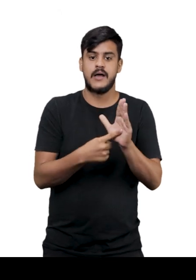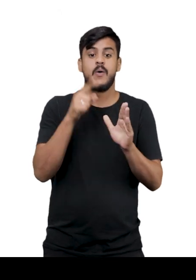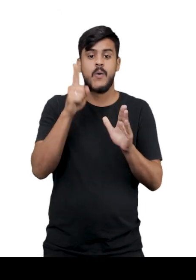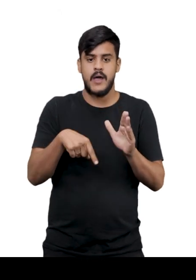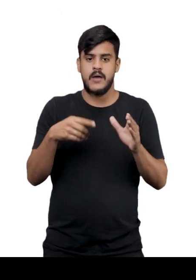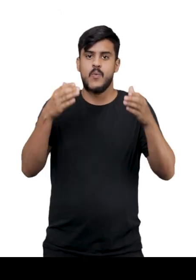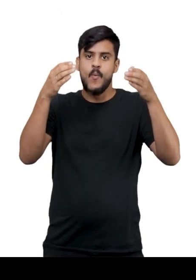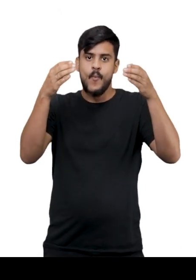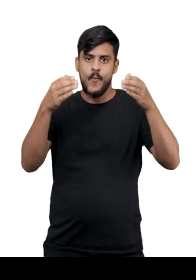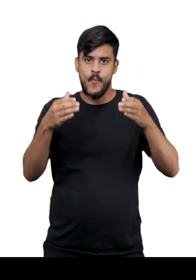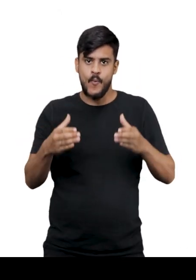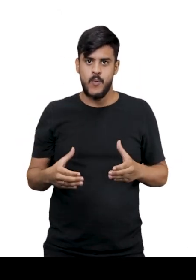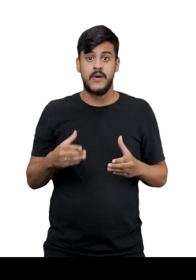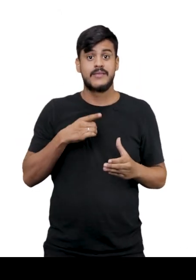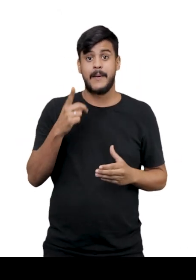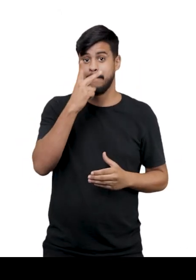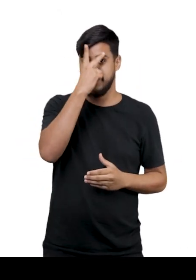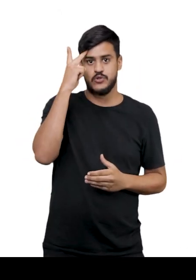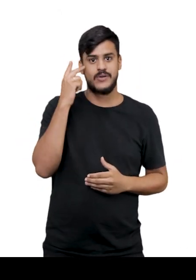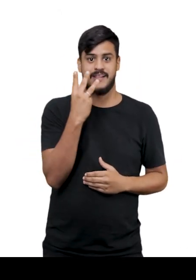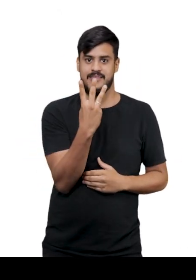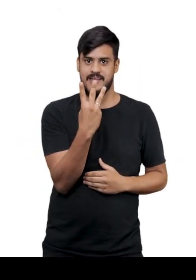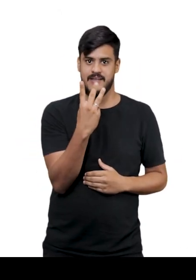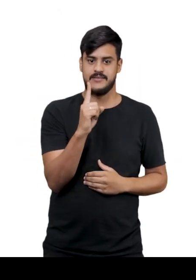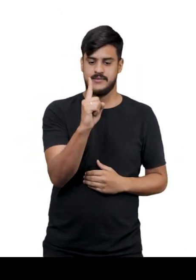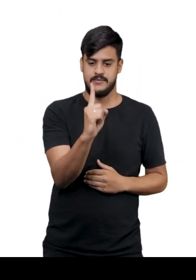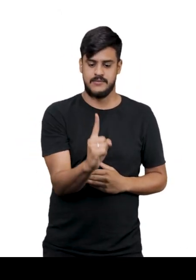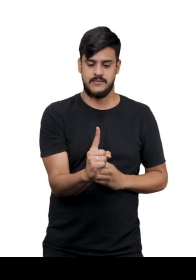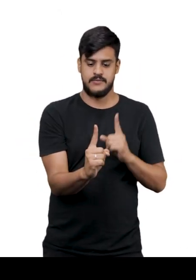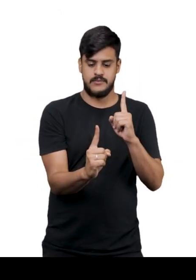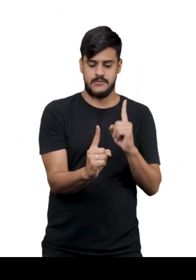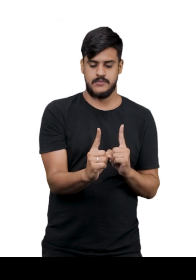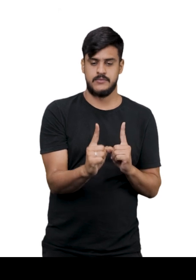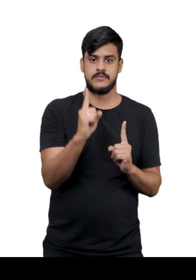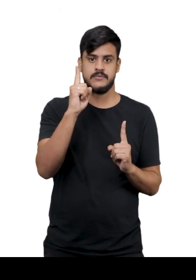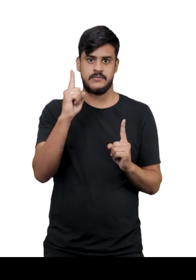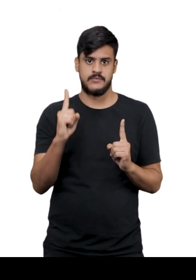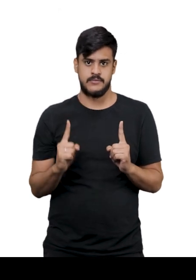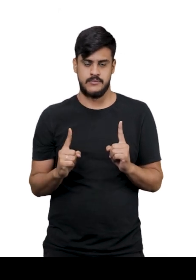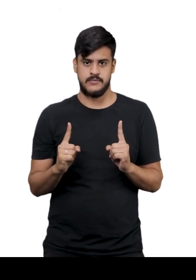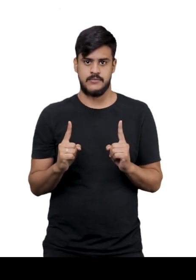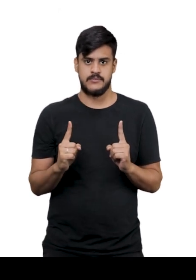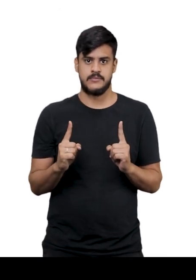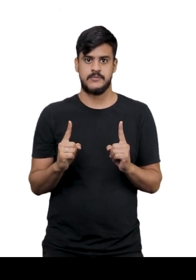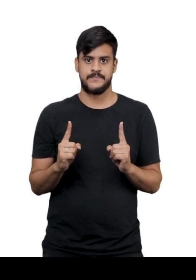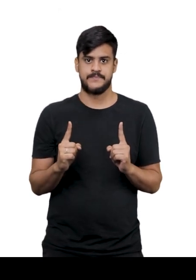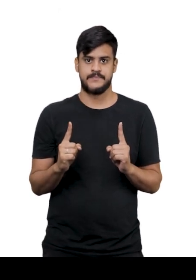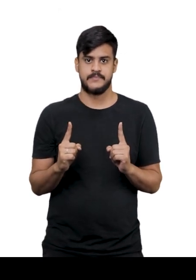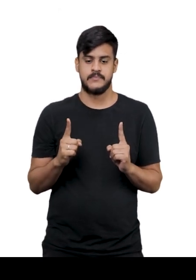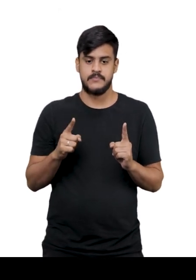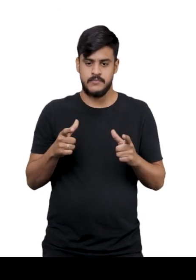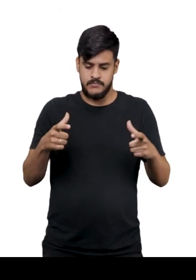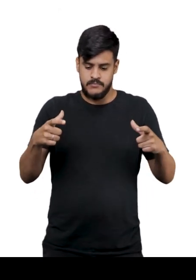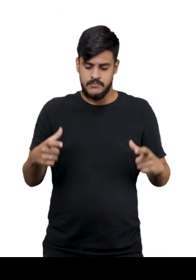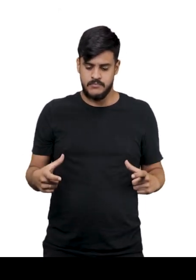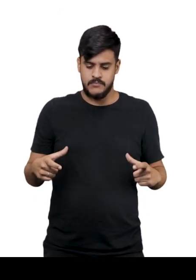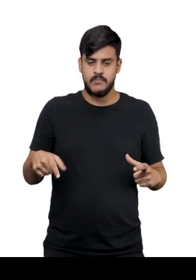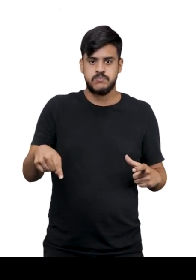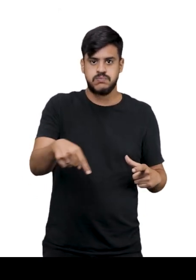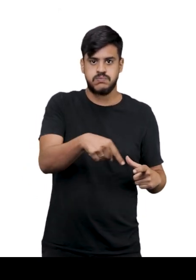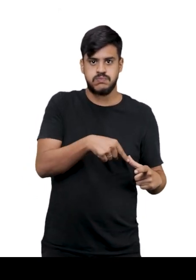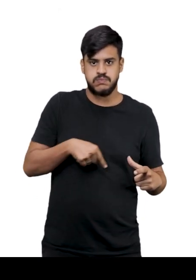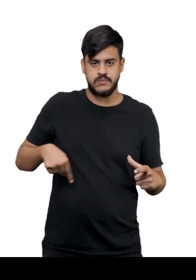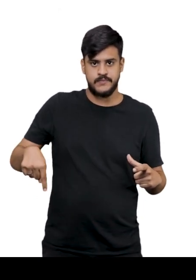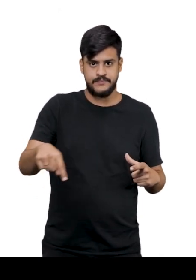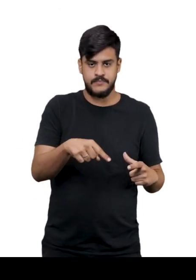aqui exibida, a composição é cilíndrica e formada por 3 pessoas, que estão posicionadas de maneira simétrica